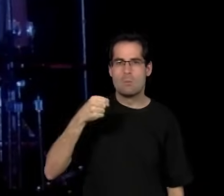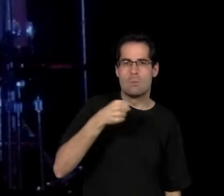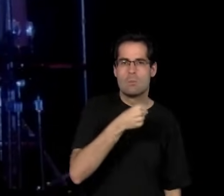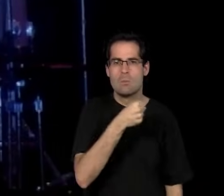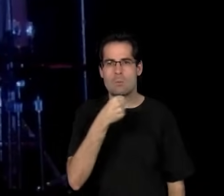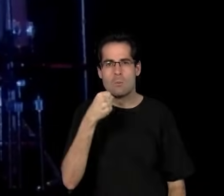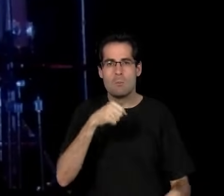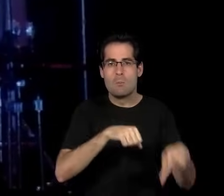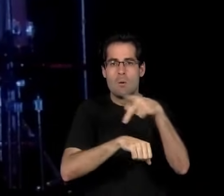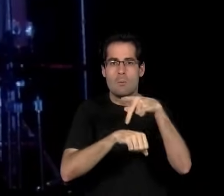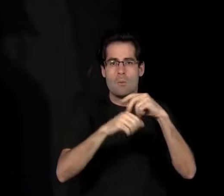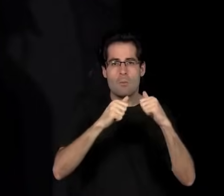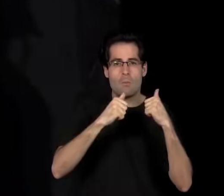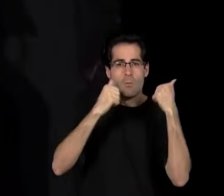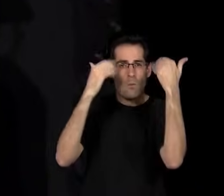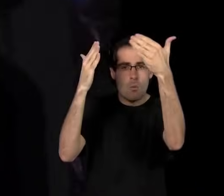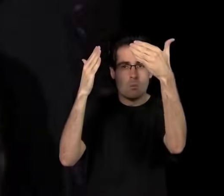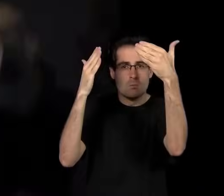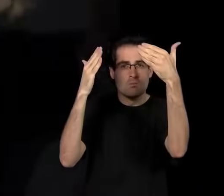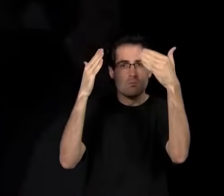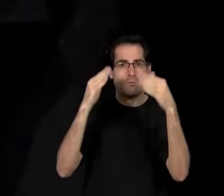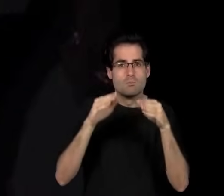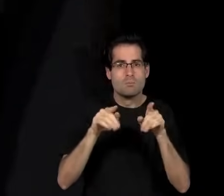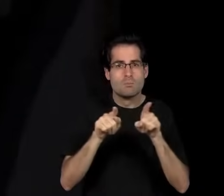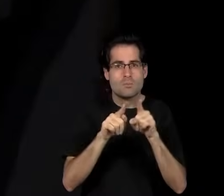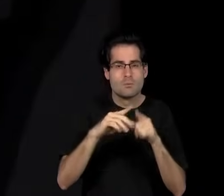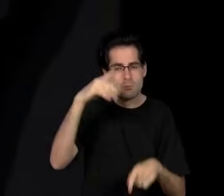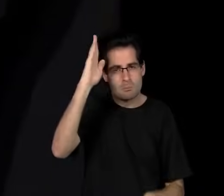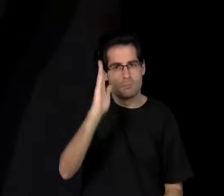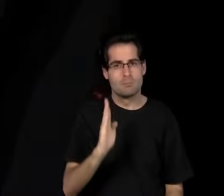estrangeiros, mas também para os nossos artistas.